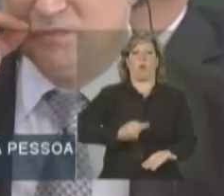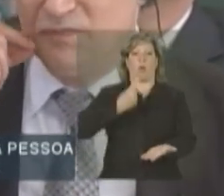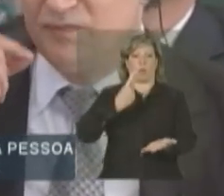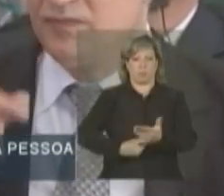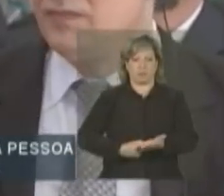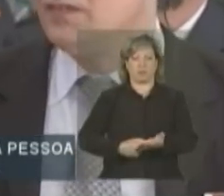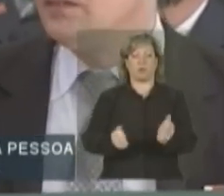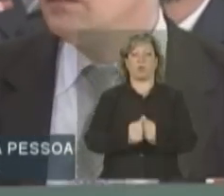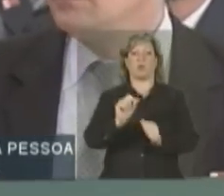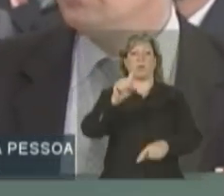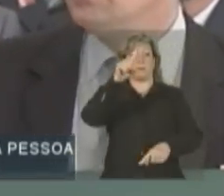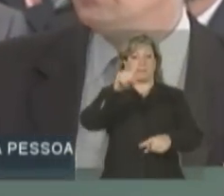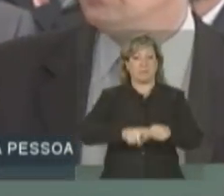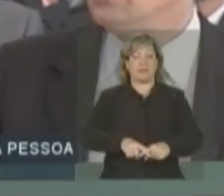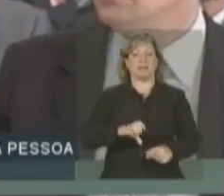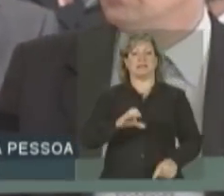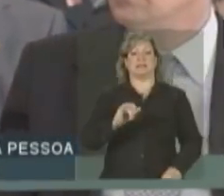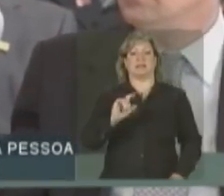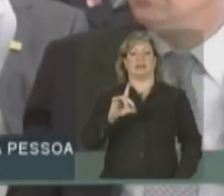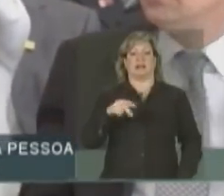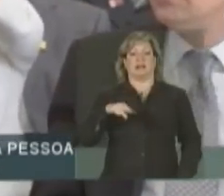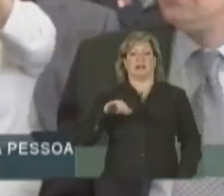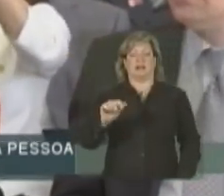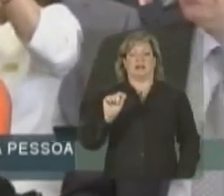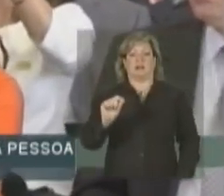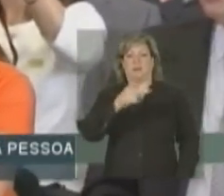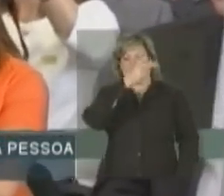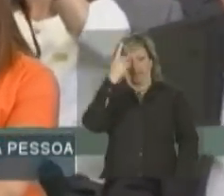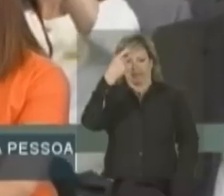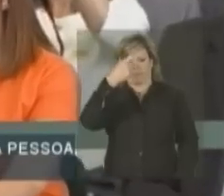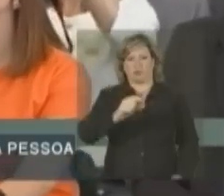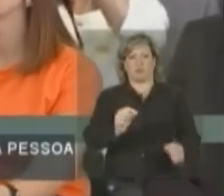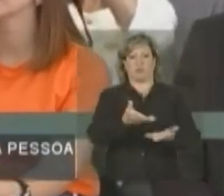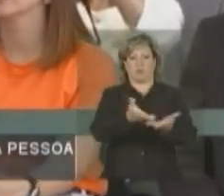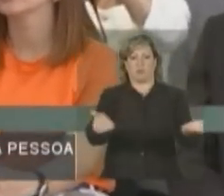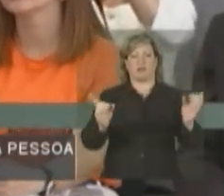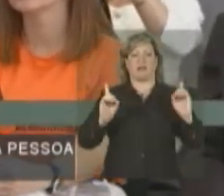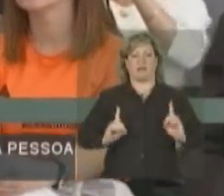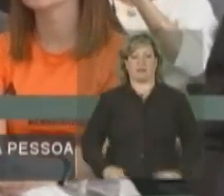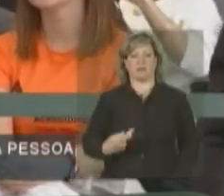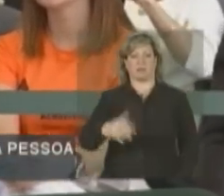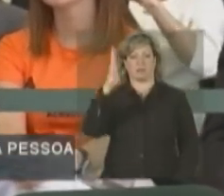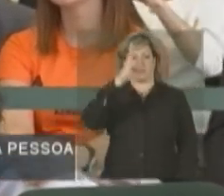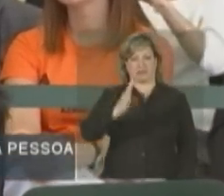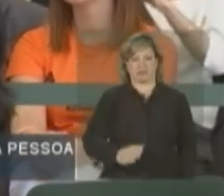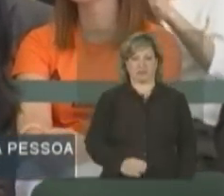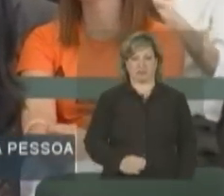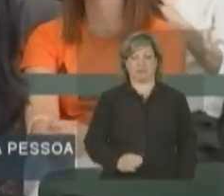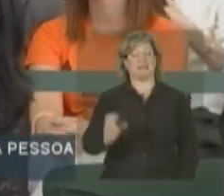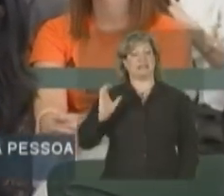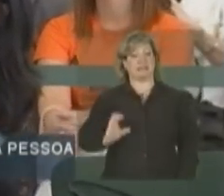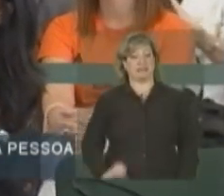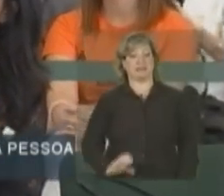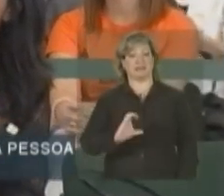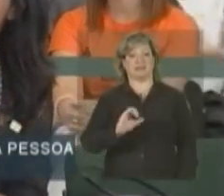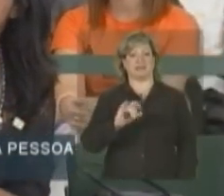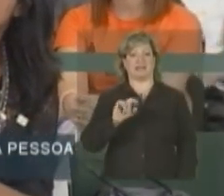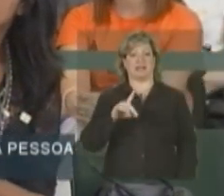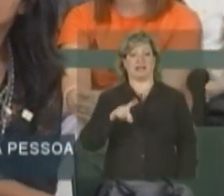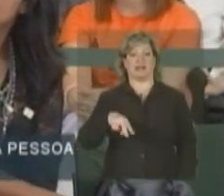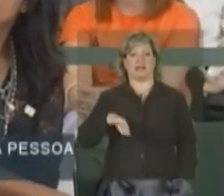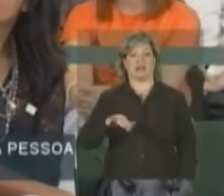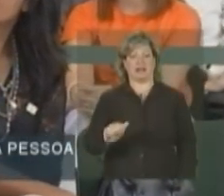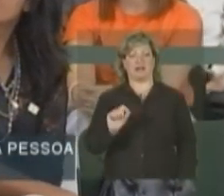a plena cidadania das pessoas com deficiência no Brasil. Cidadania que está presente